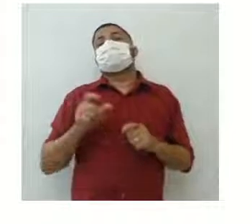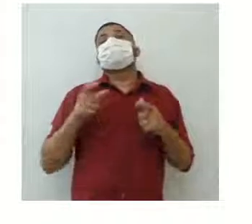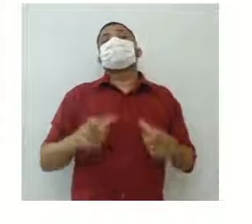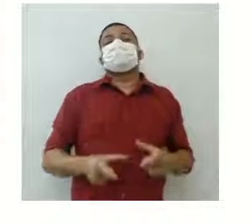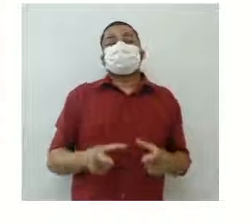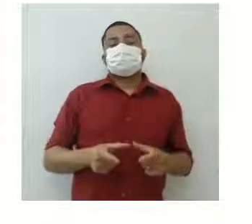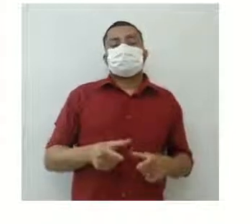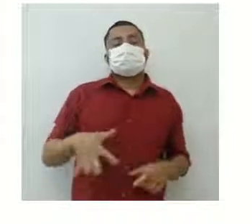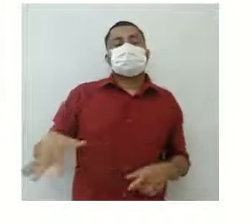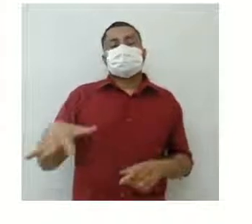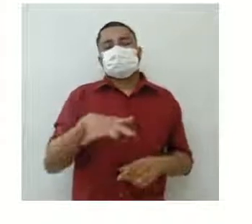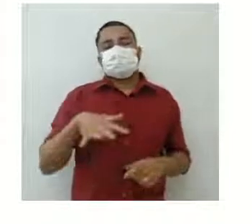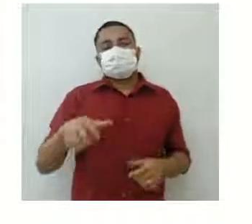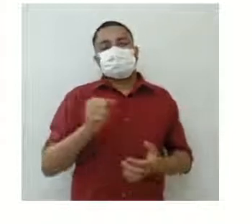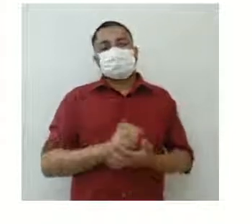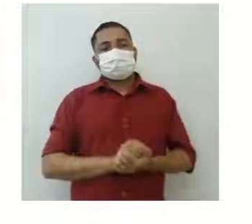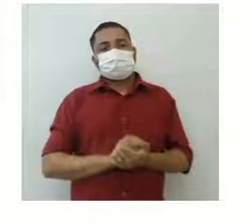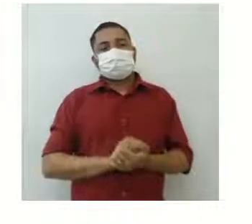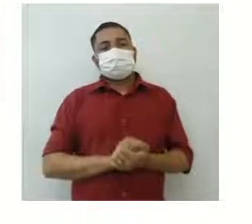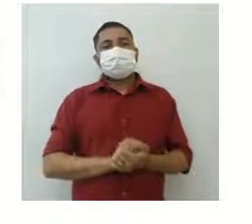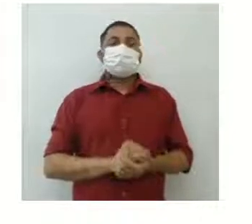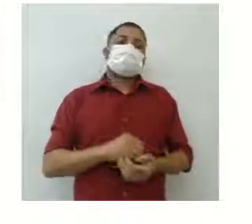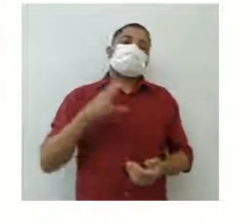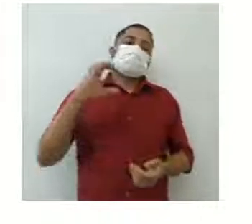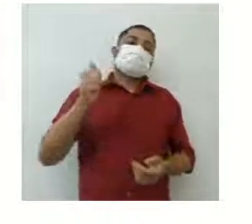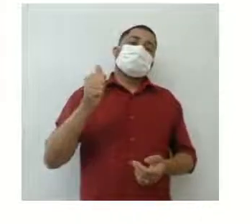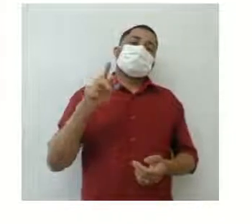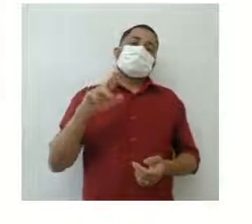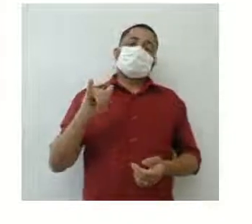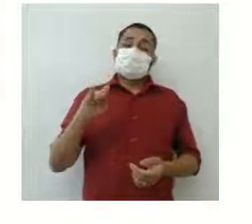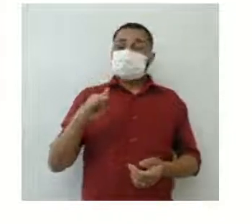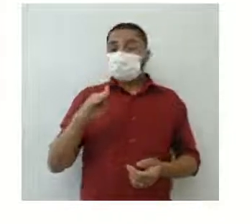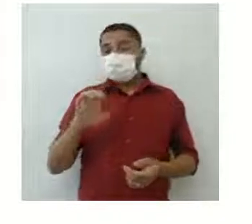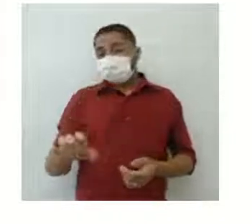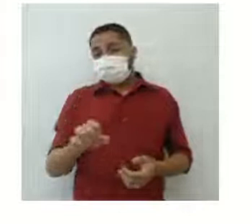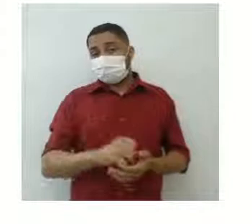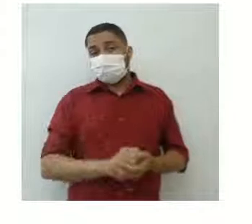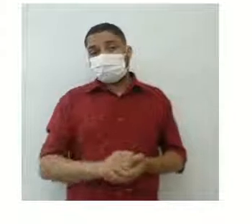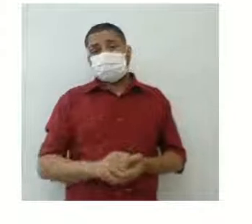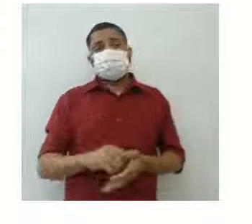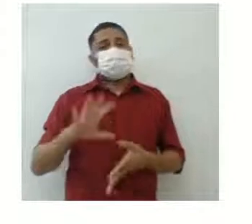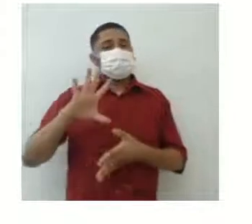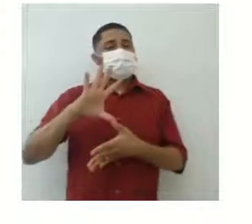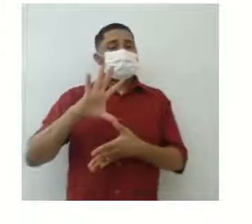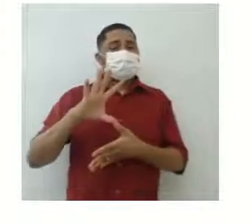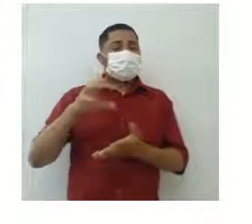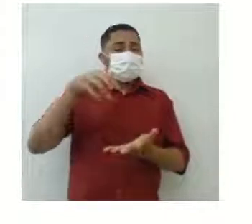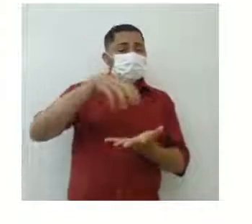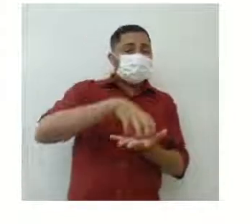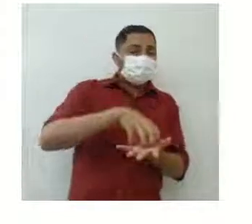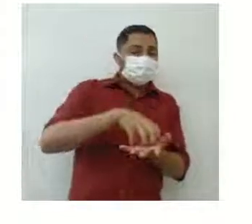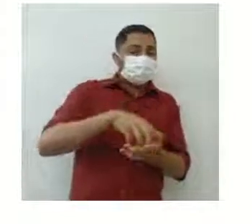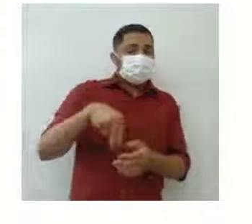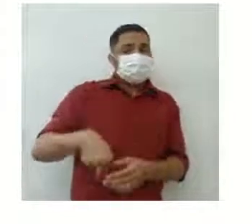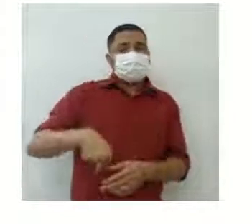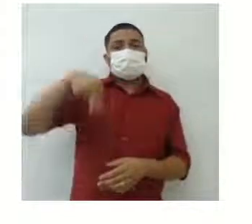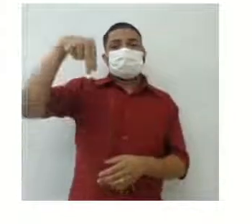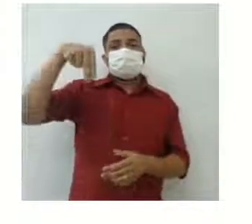seguintes regiões. Caribe, América Central, Norte da América do